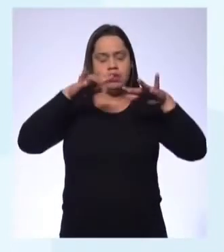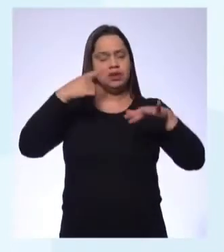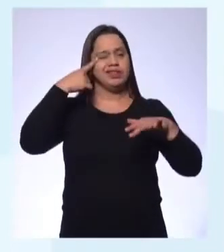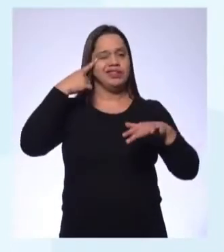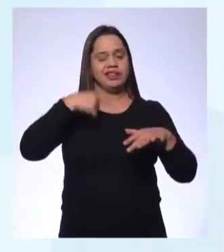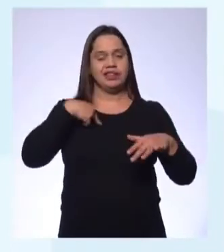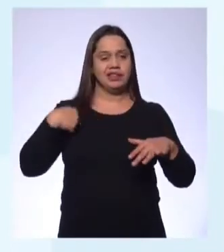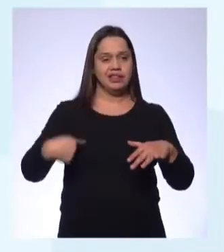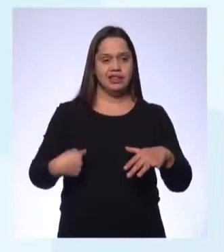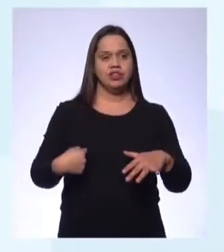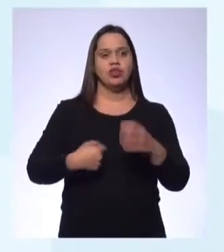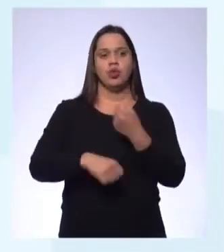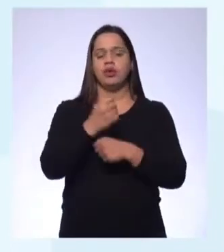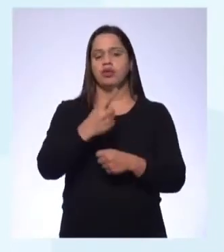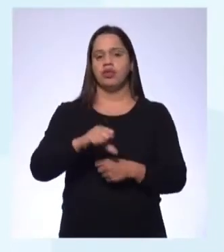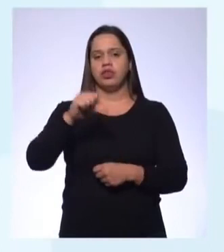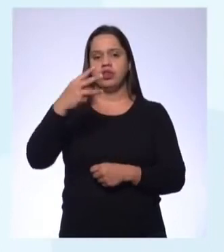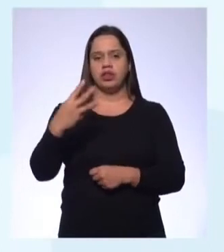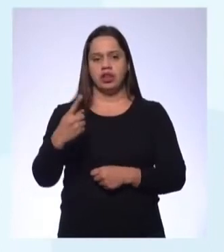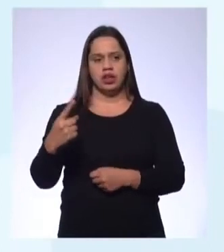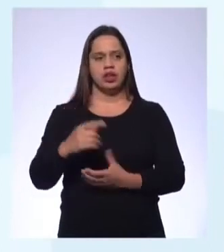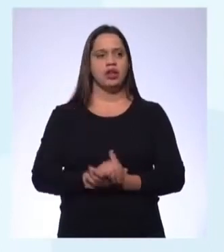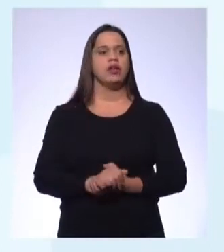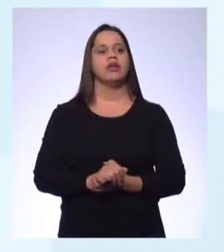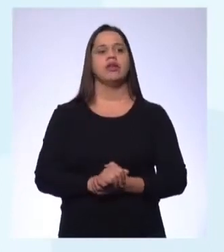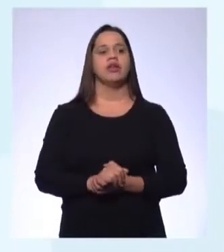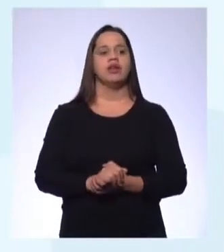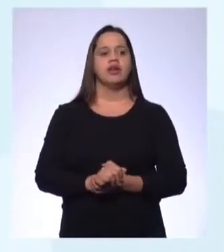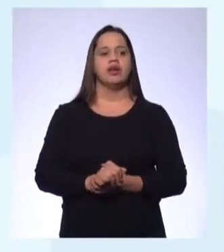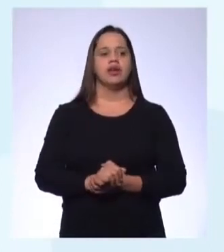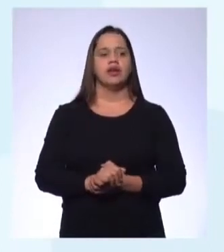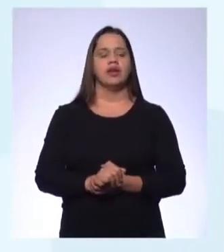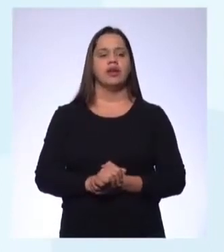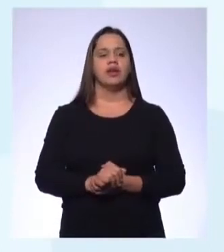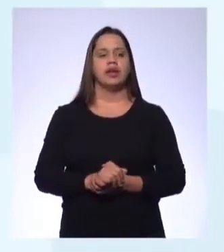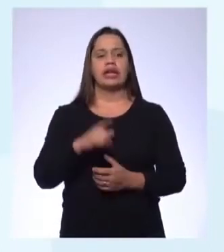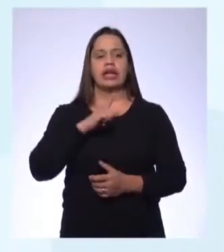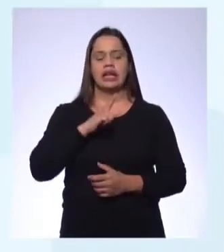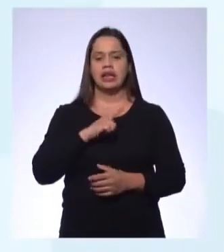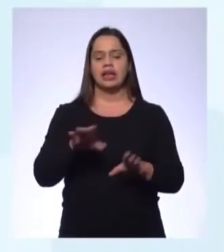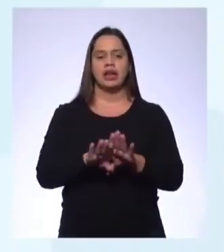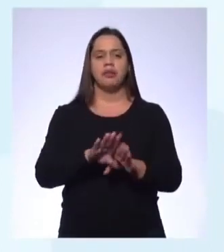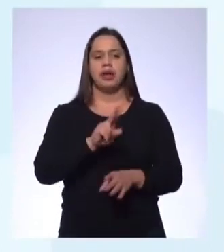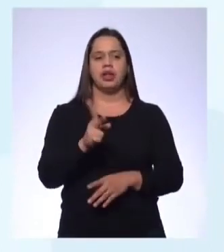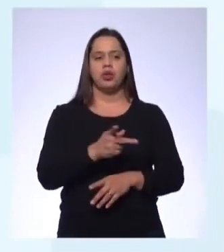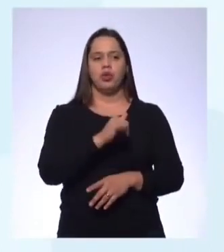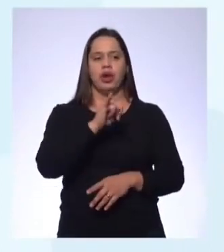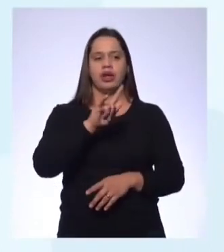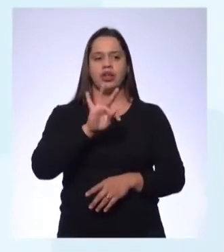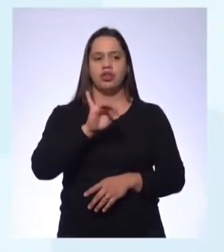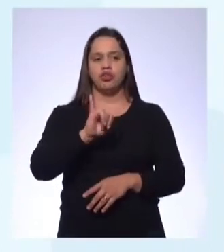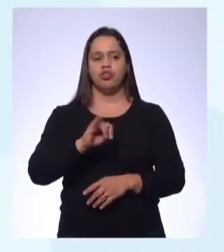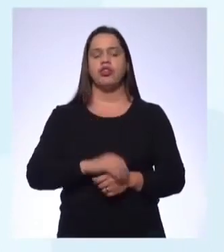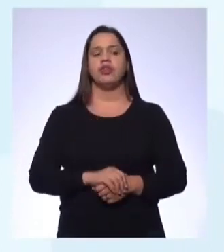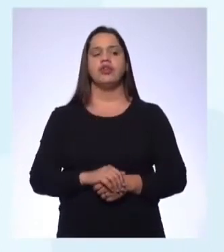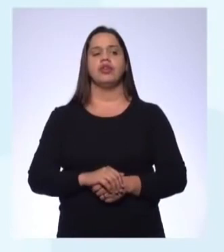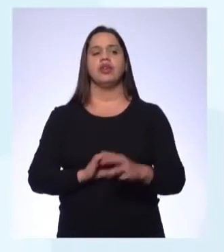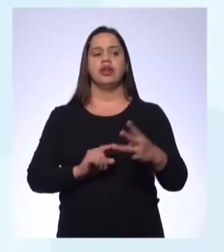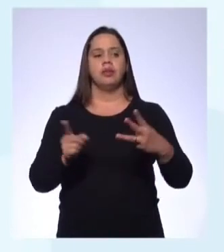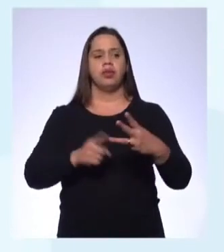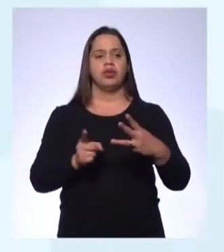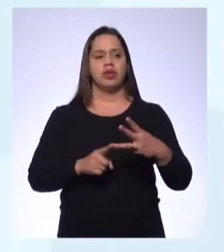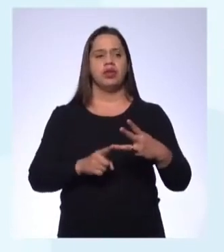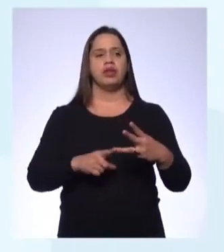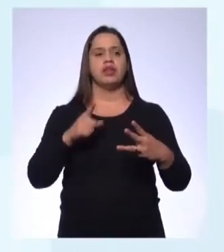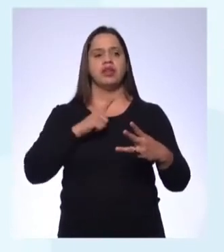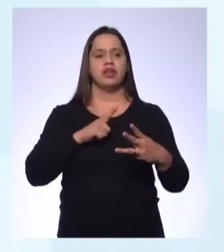floods, the Haiti earthquake, 2010, o terremoto do Haiti. Depois a terceira linha, the Indian Ocean earthquake and tsunami,